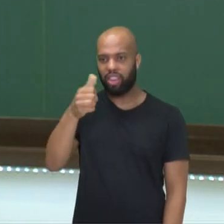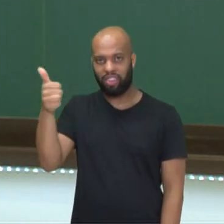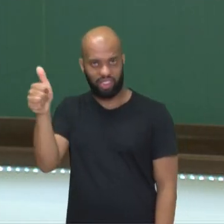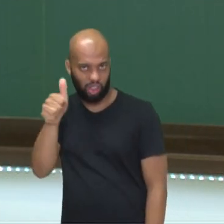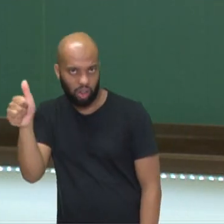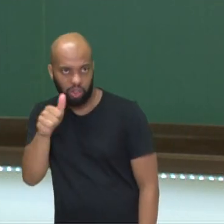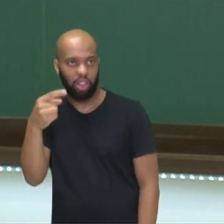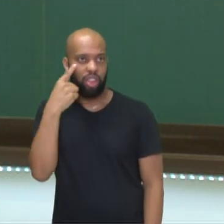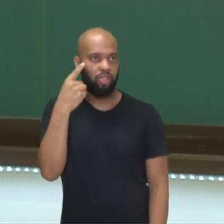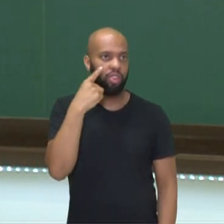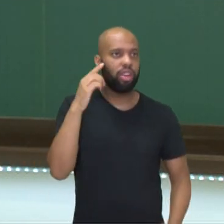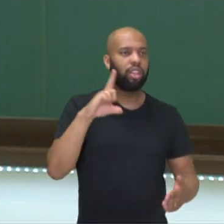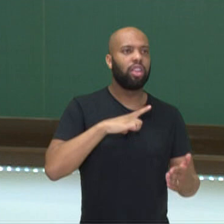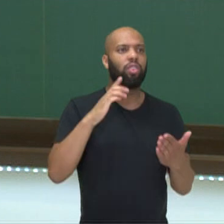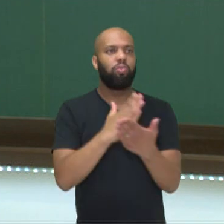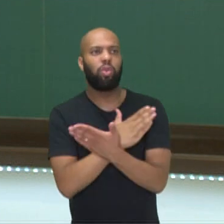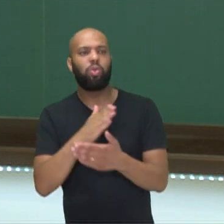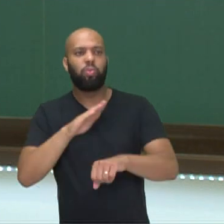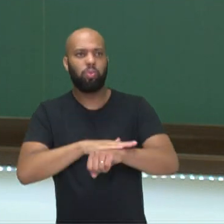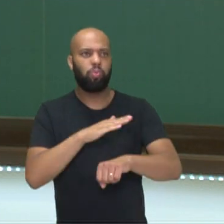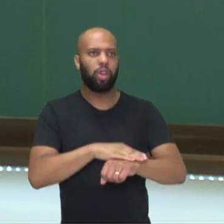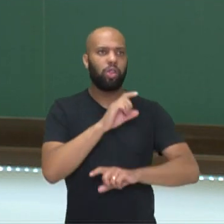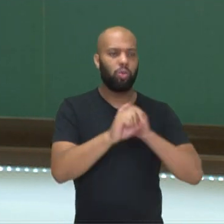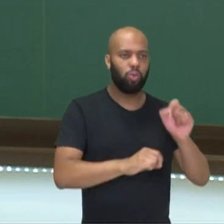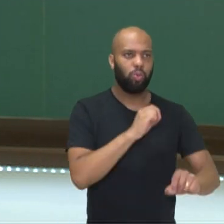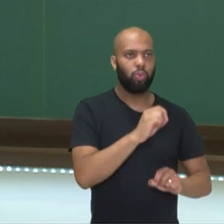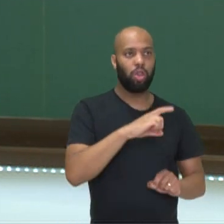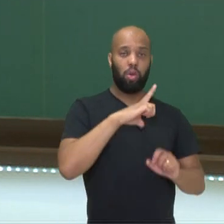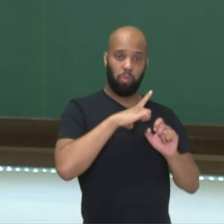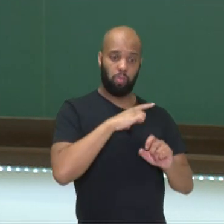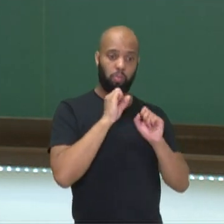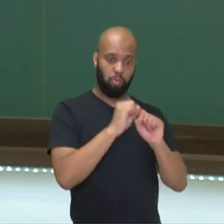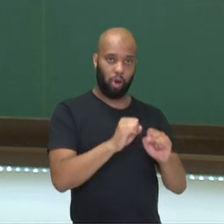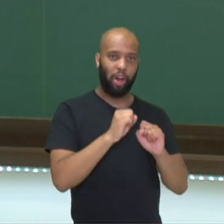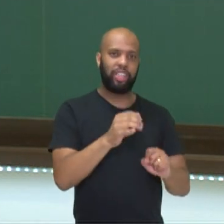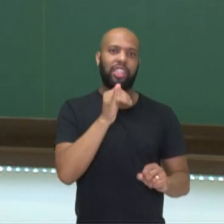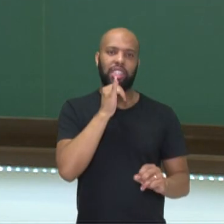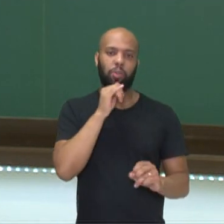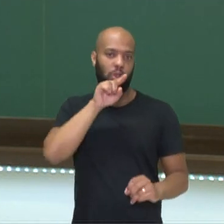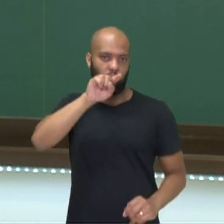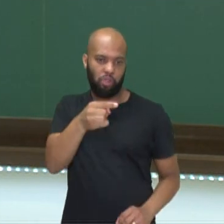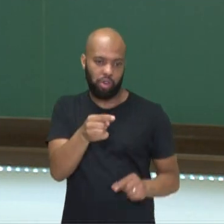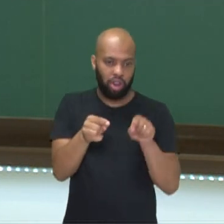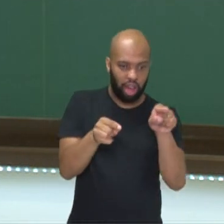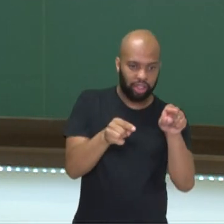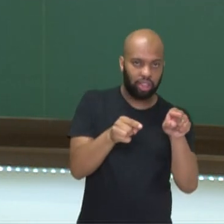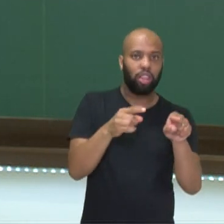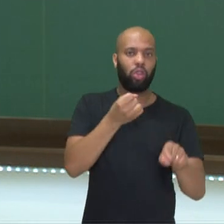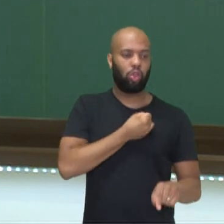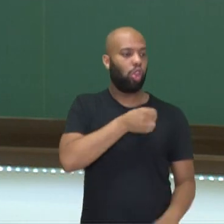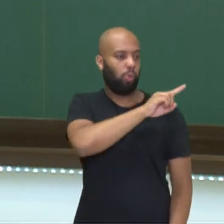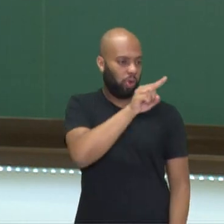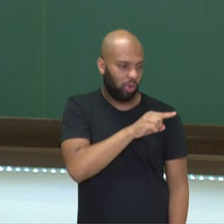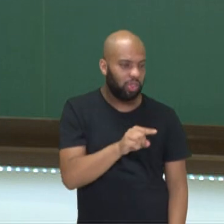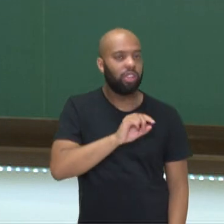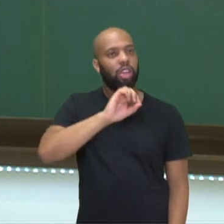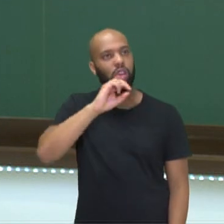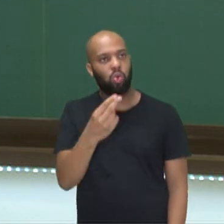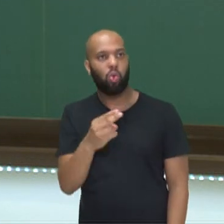Note que, às vezes, a parte inteira pode ser 0, às vezes a parte inteira pode ser um número diferente. Tá? Isso é bem importante você